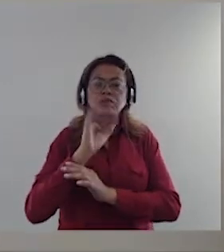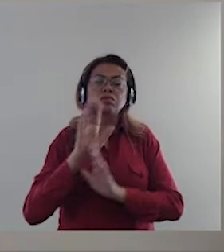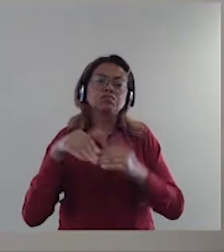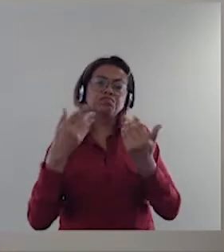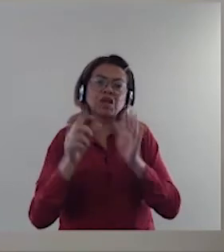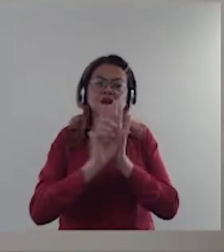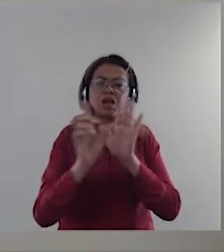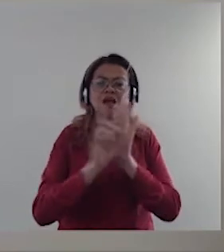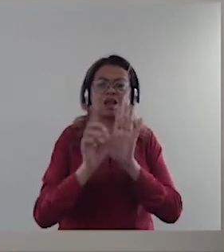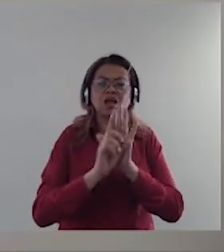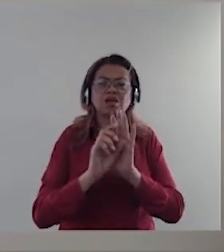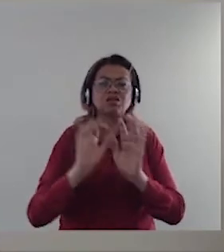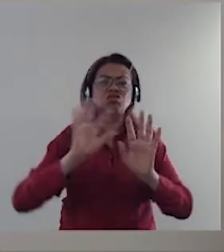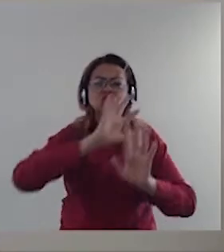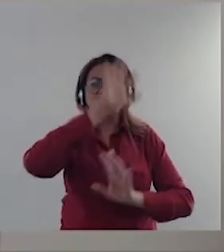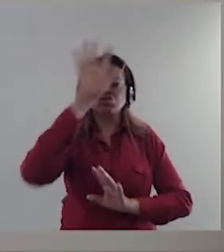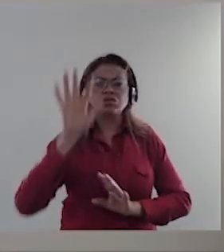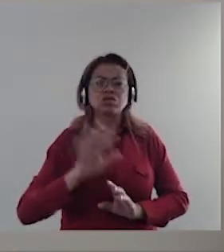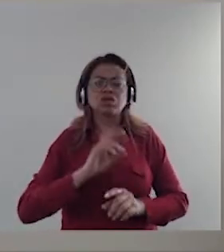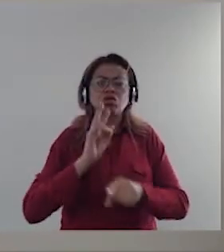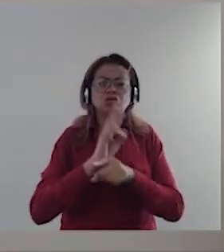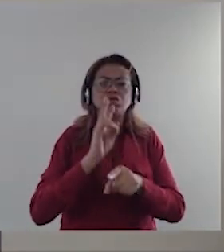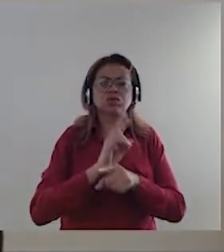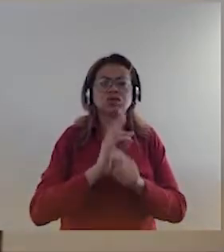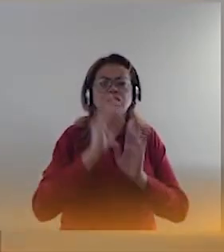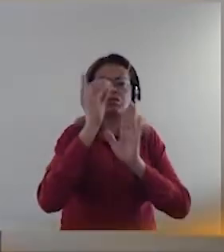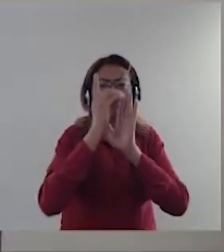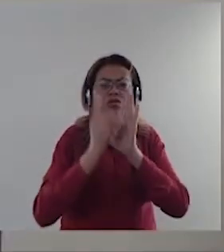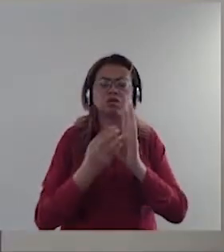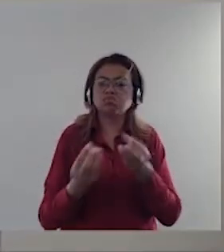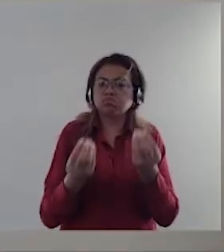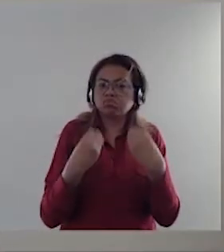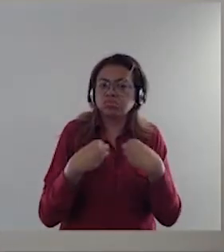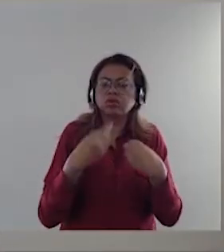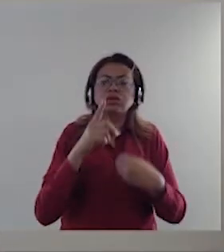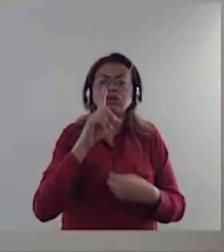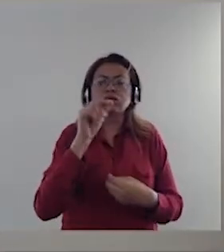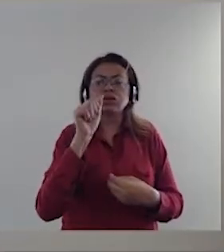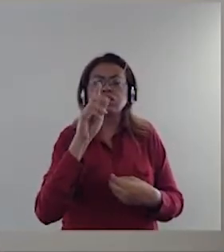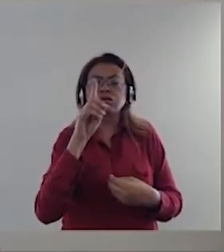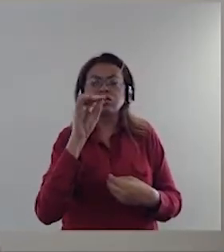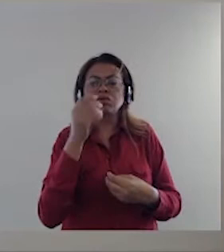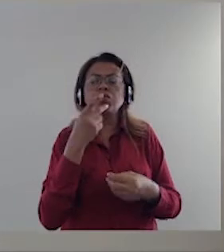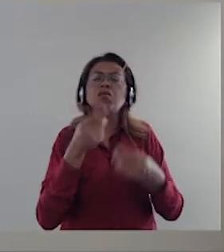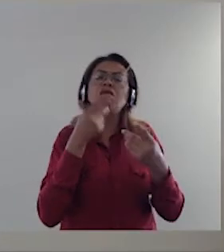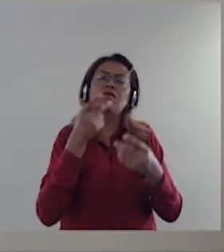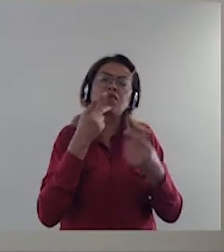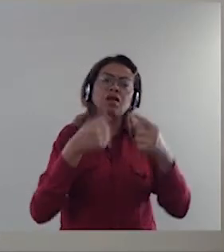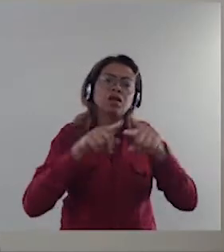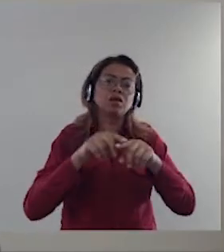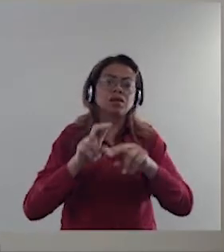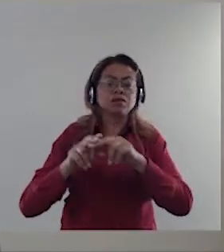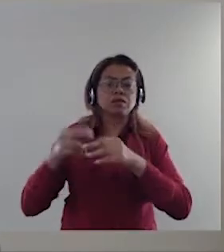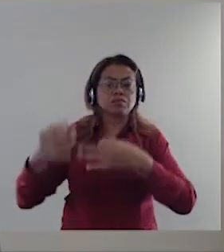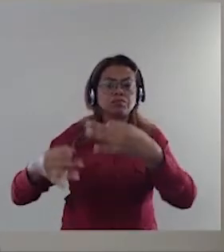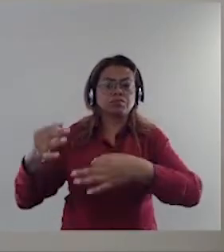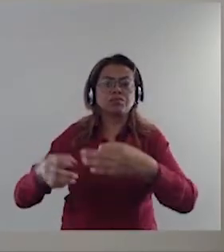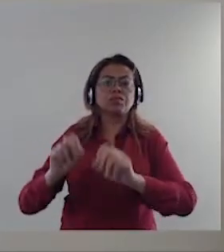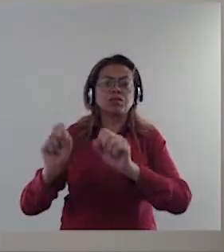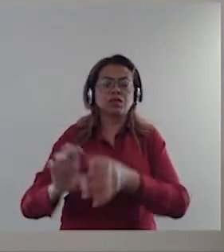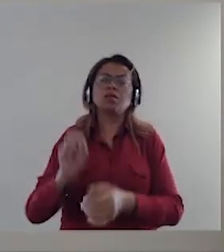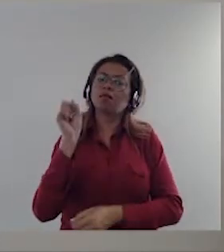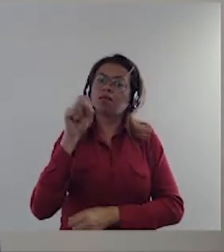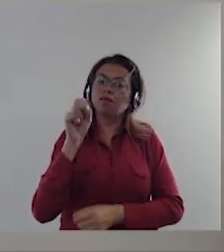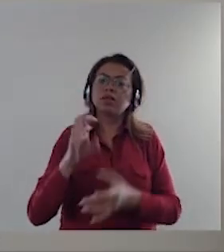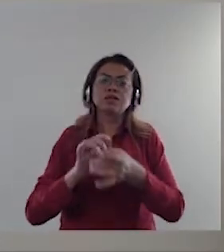Lei Geral de Proteção de Dados vai nos permitir isso, né? Existe um artigo na lei que diz que, por determinação judicial, é possível, sim,